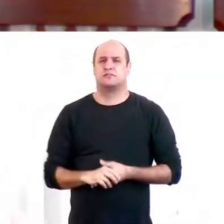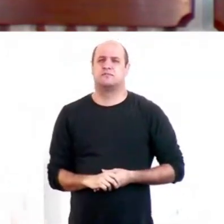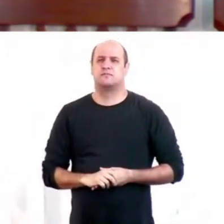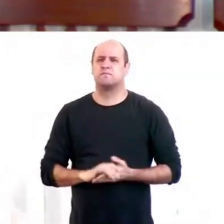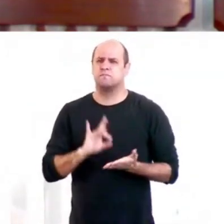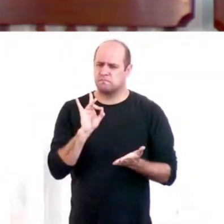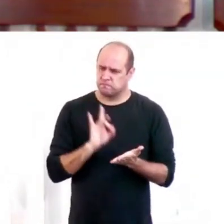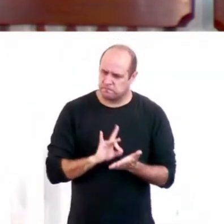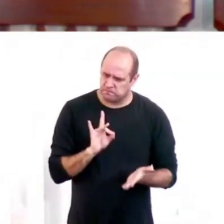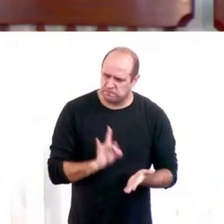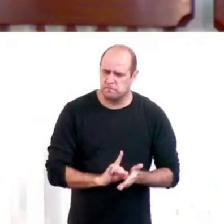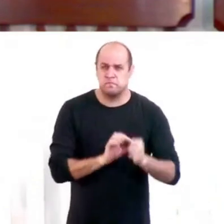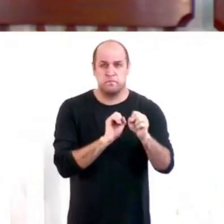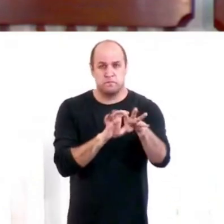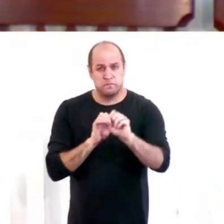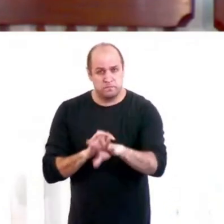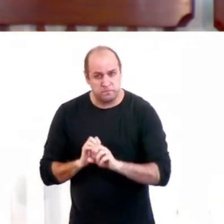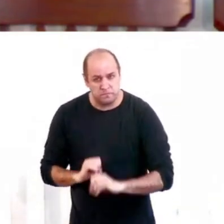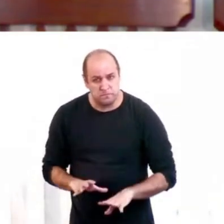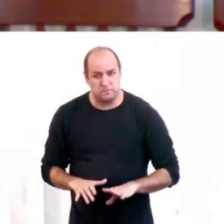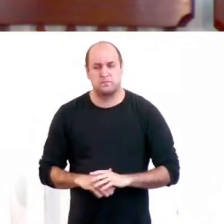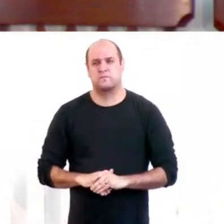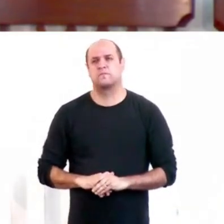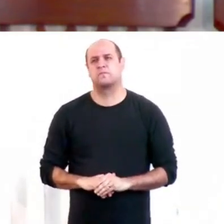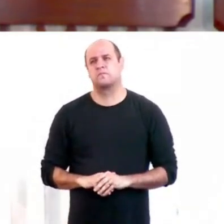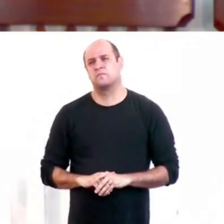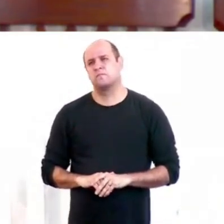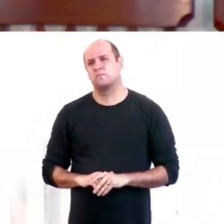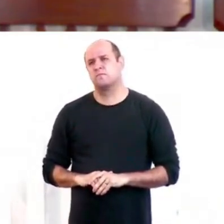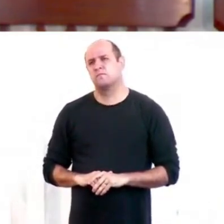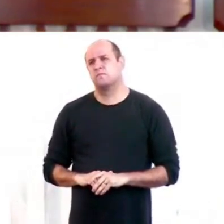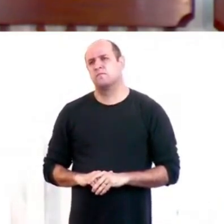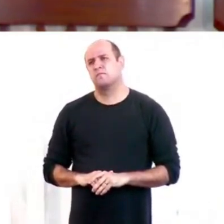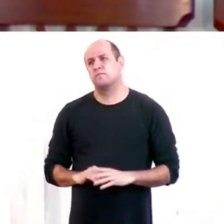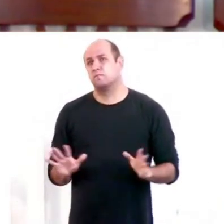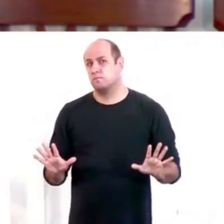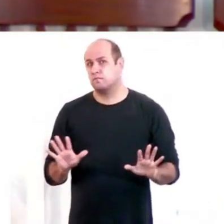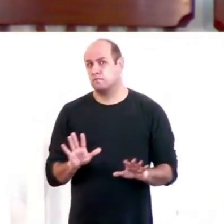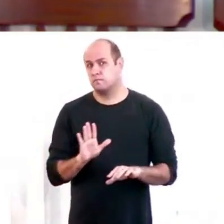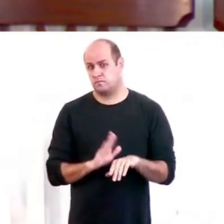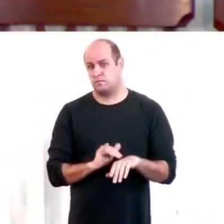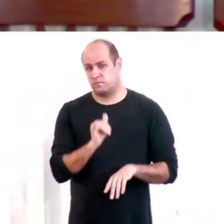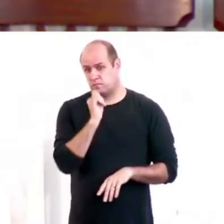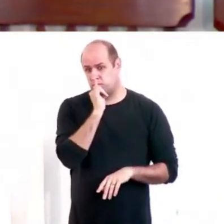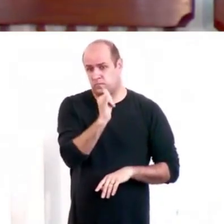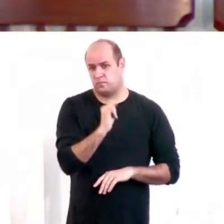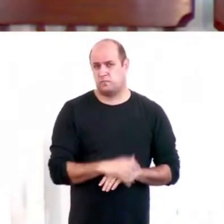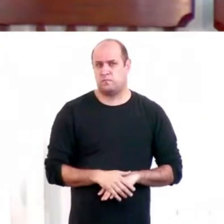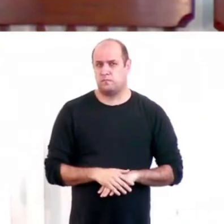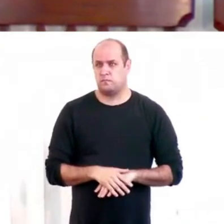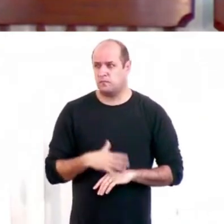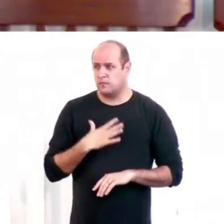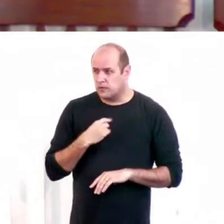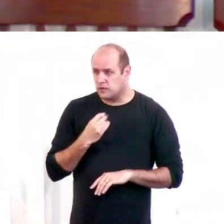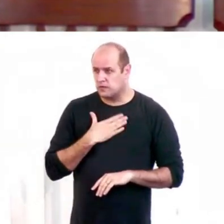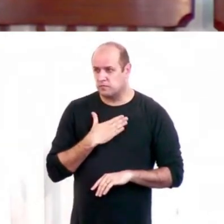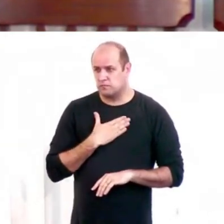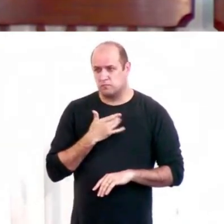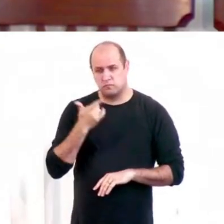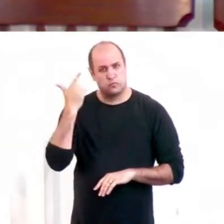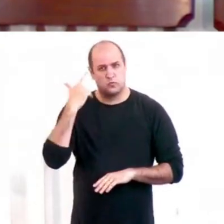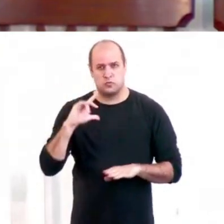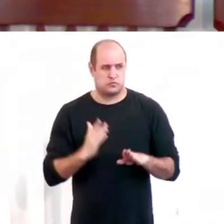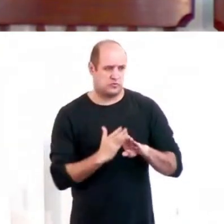foste instruídos. Meus irmãos, diz uma coisa, eu e minha filha, a gente não consegue entrar em alguns